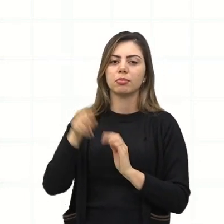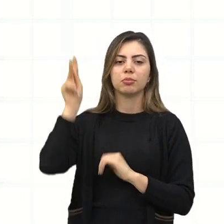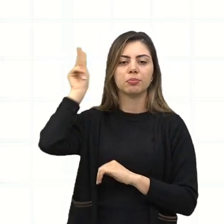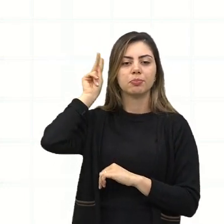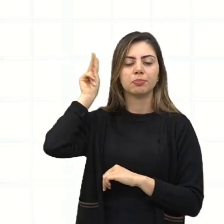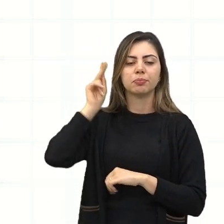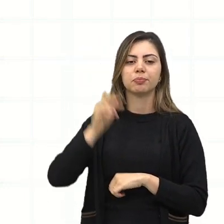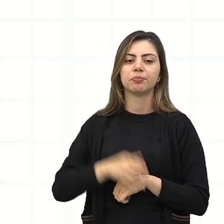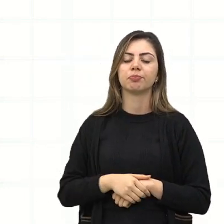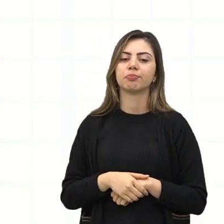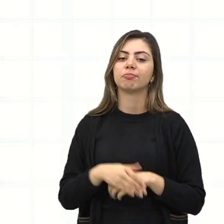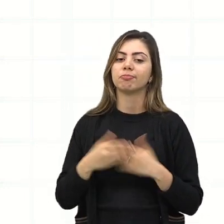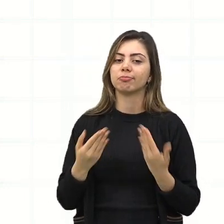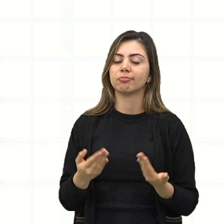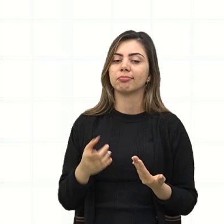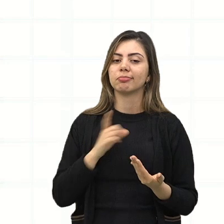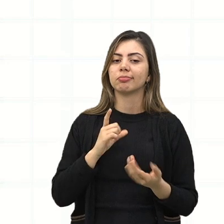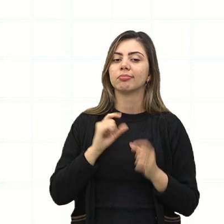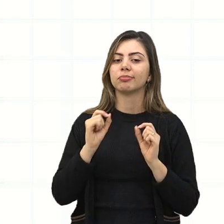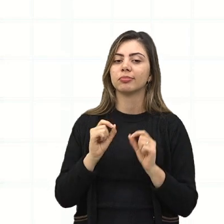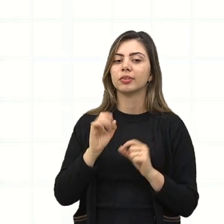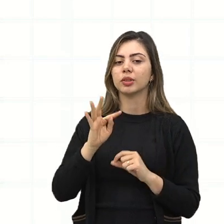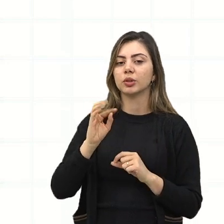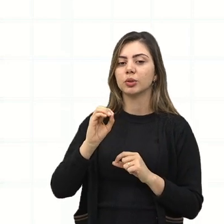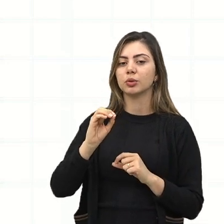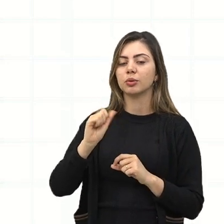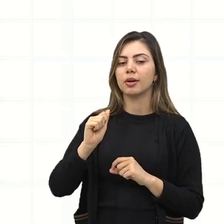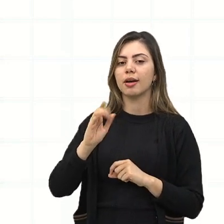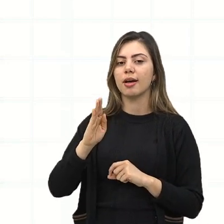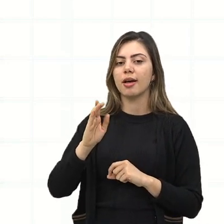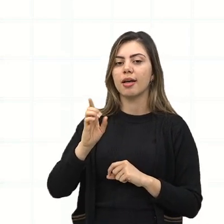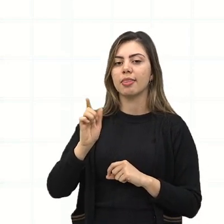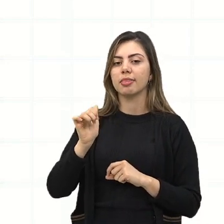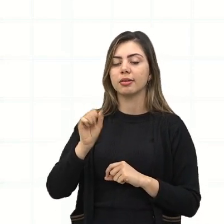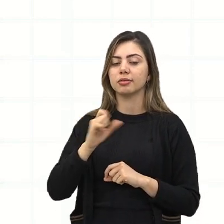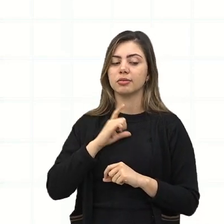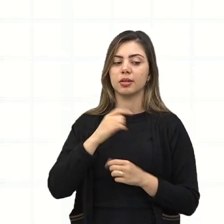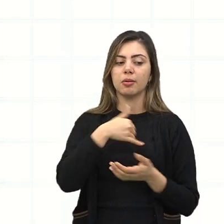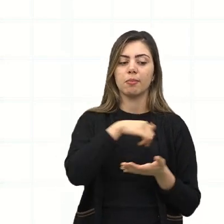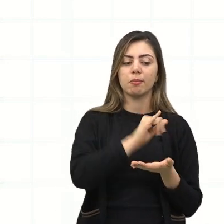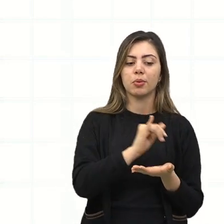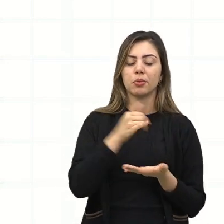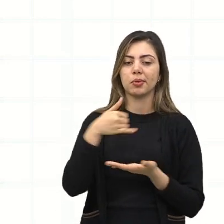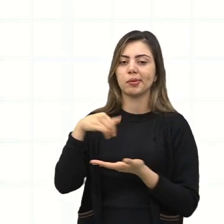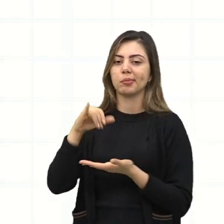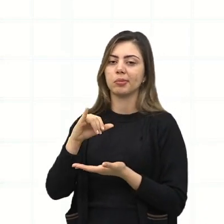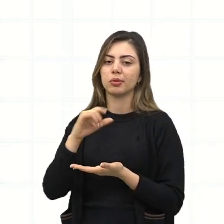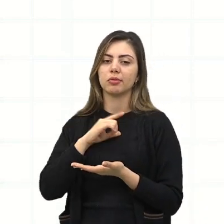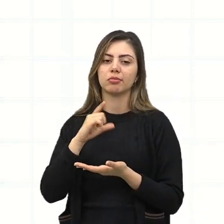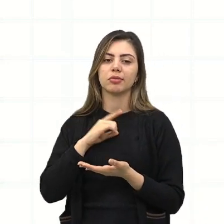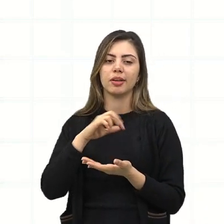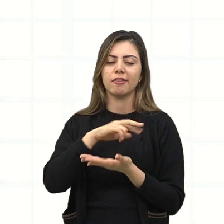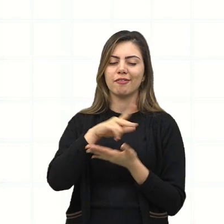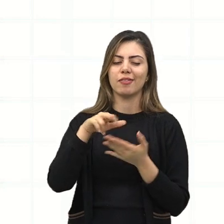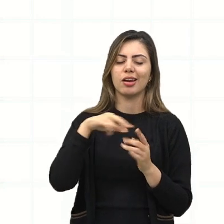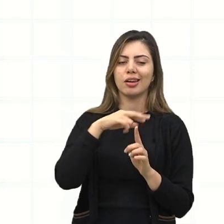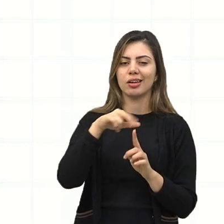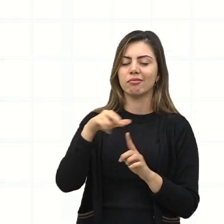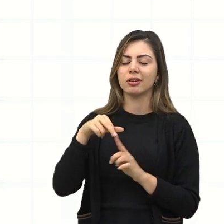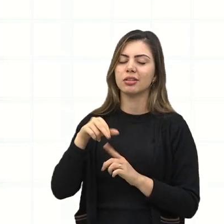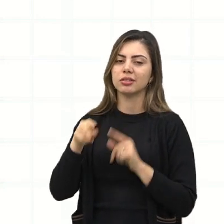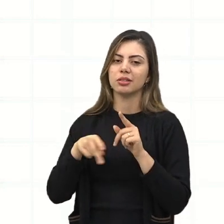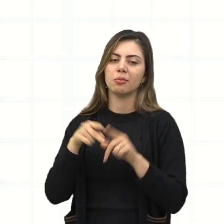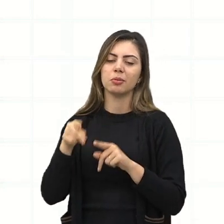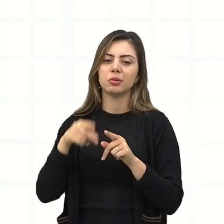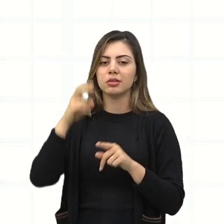nossas conhecidas toadas, eventualmente os nossos bois vão fazer inúmeras referências à cultura